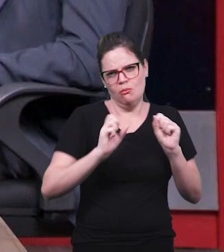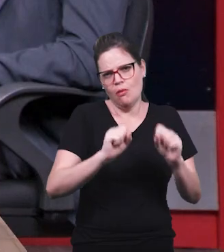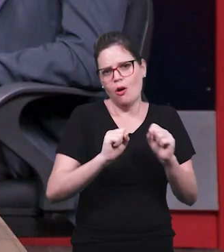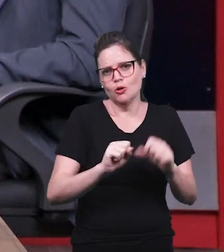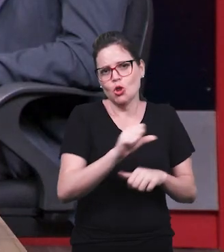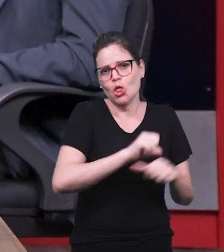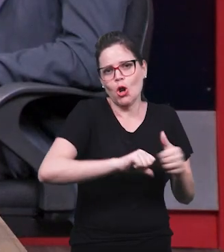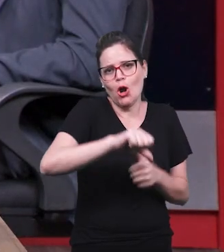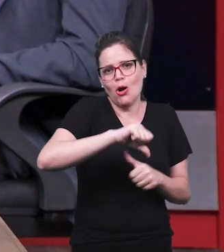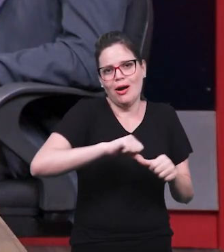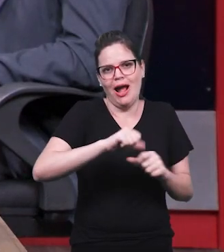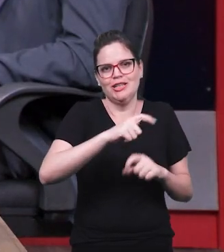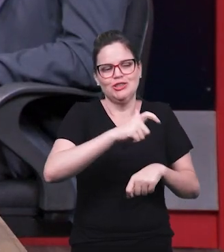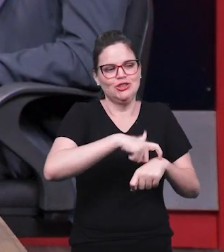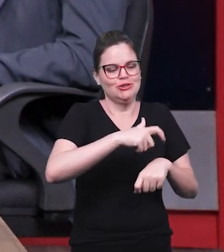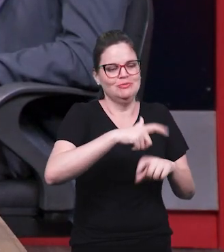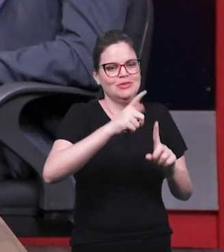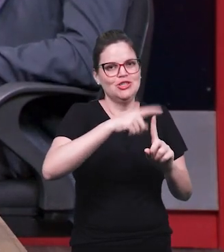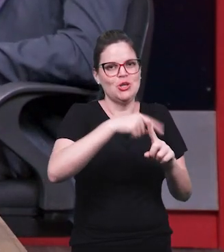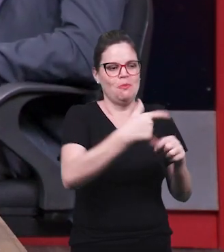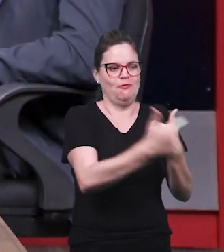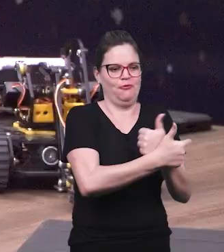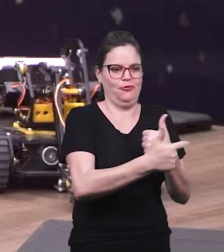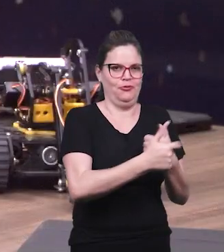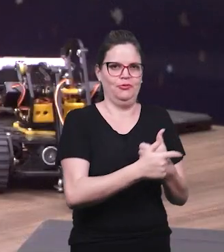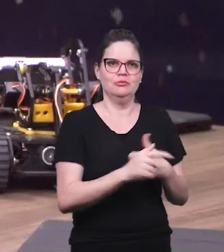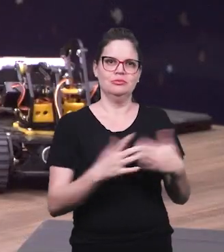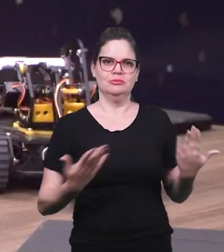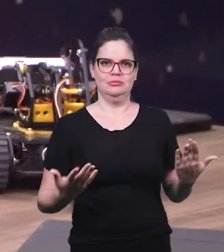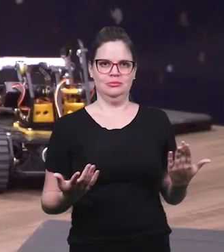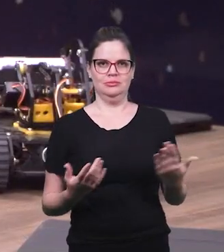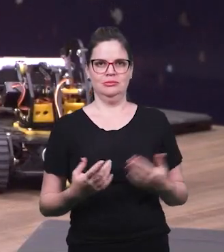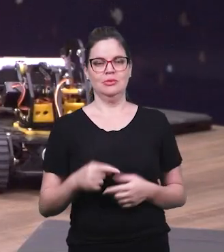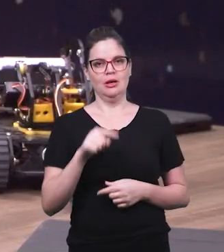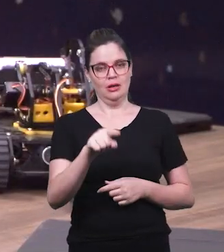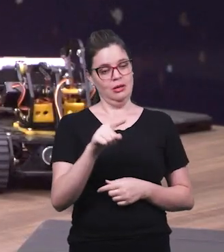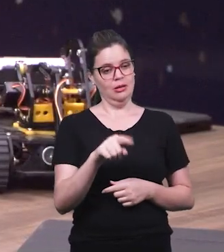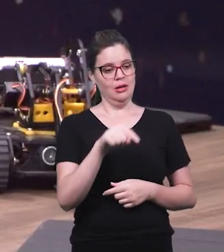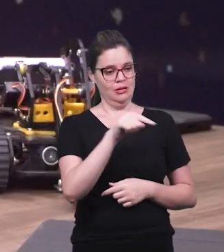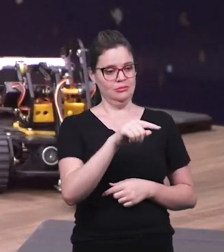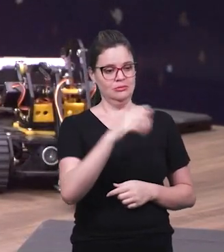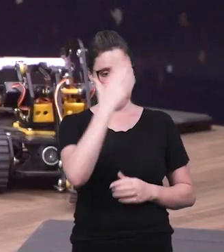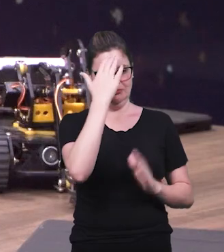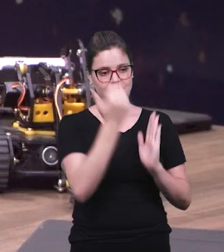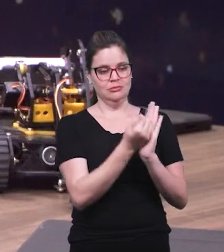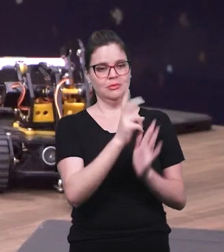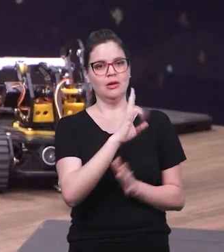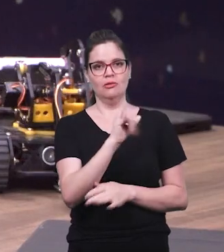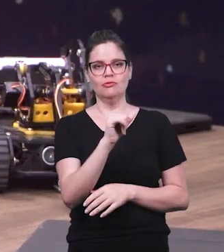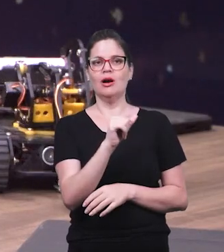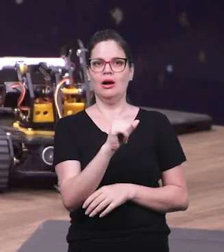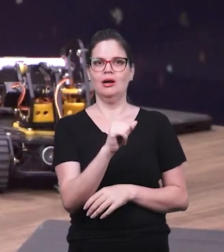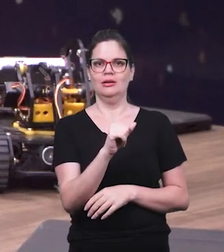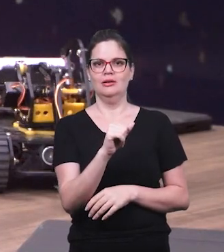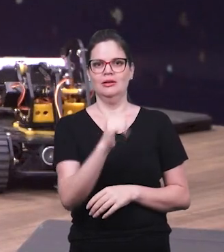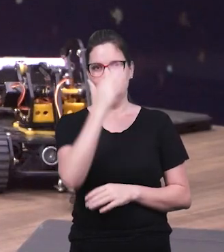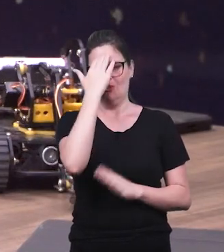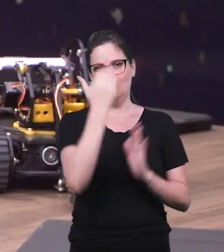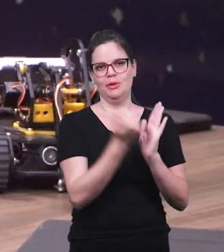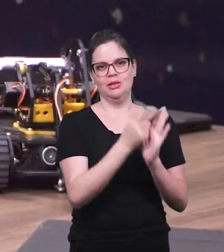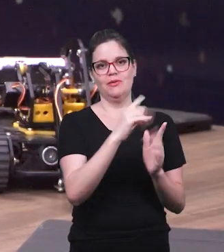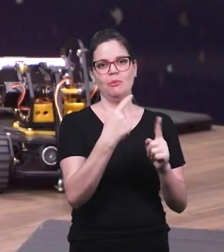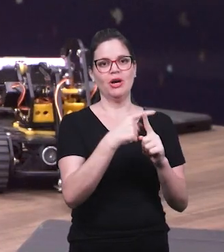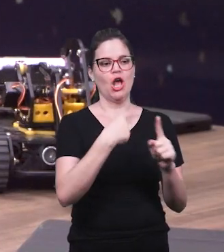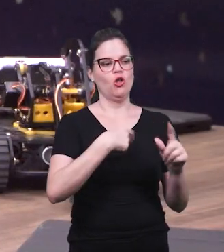isso? Isso mesmo. Então, a gente pode fazer essas mudanças e a máquina ela vai atender aquilo que foi a nossa mudança do